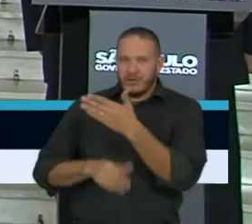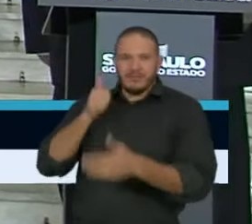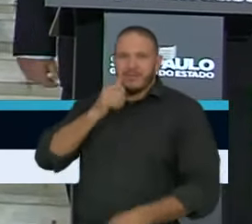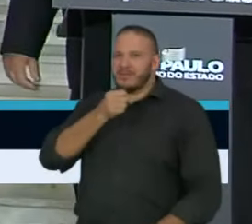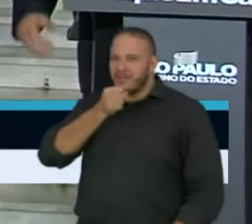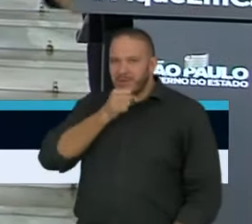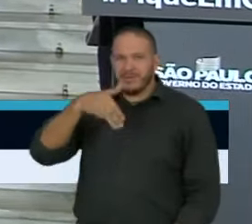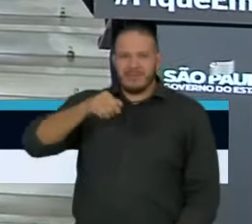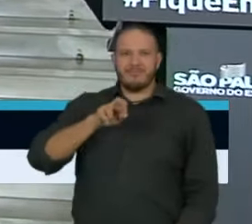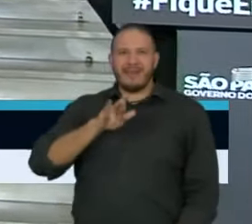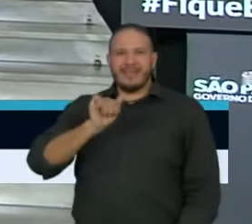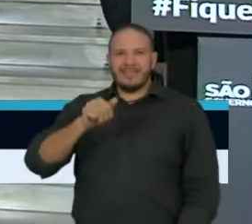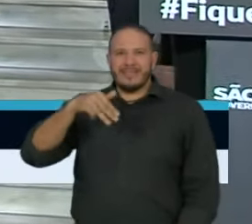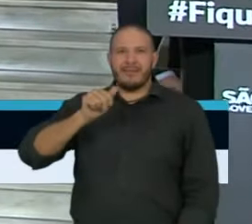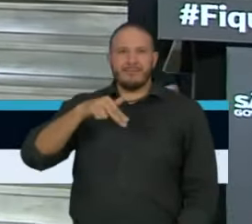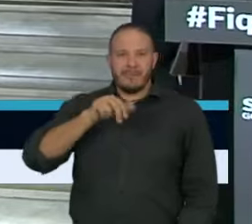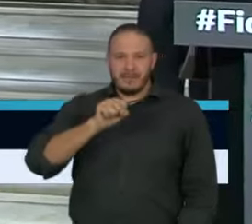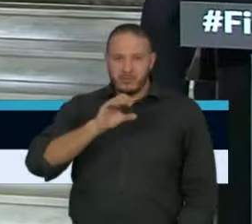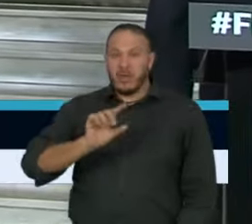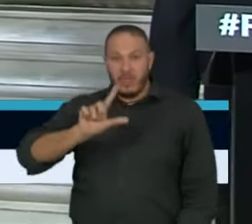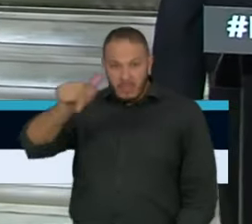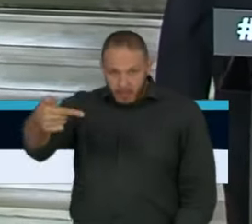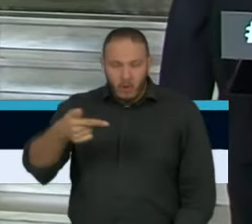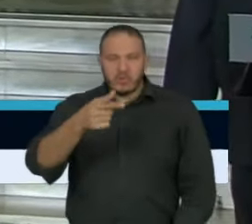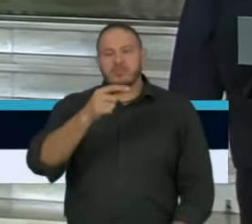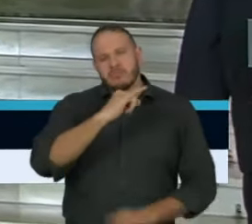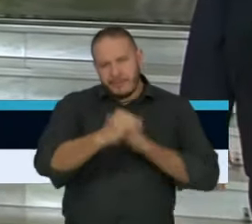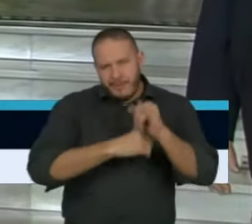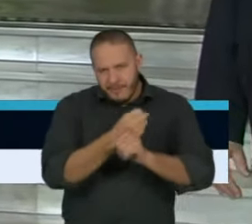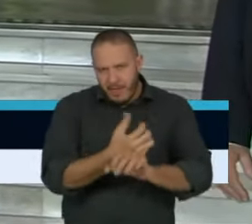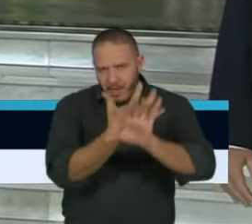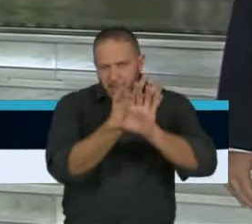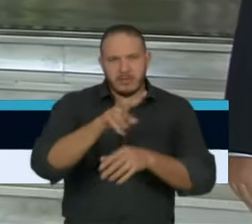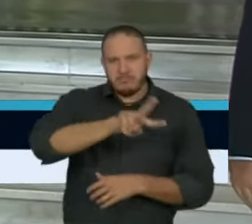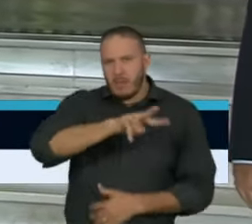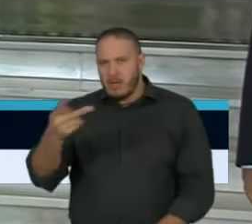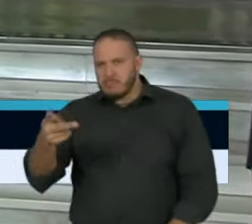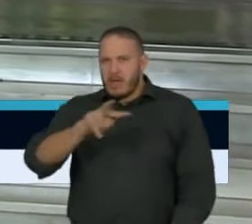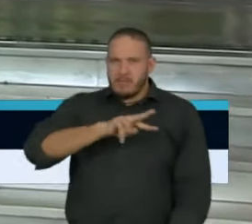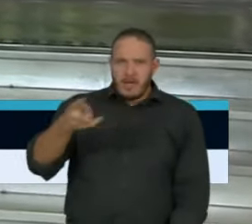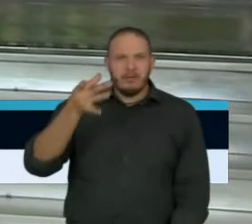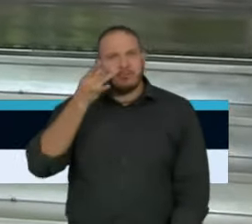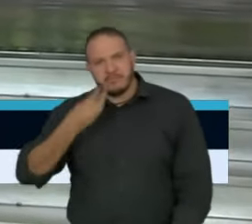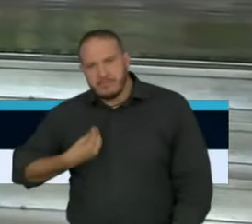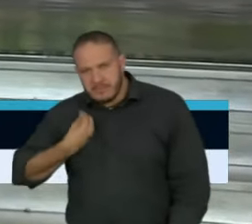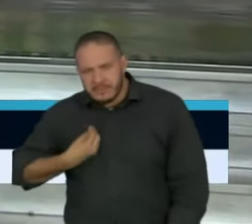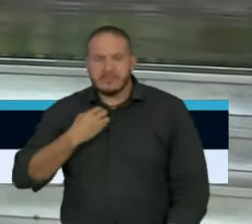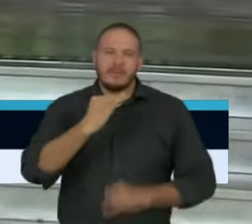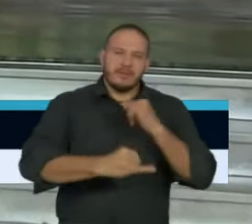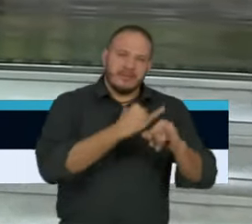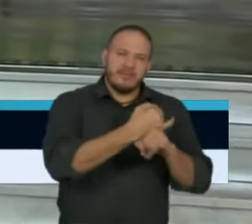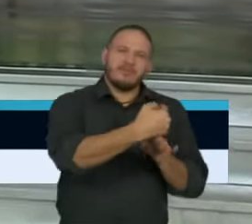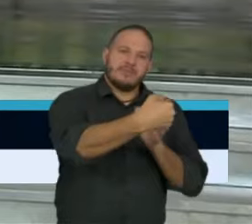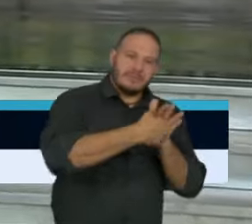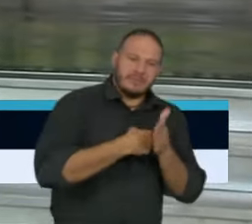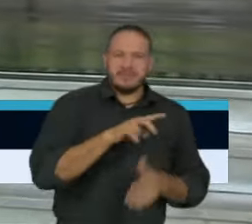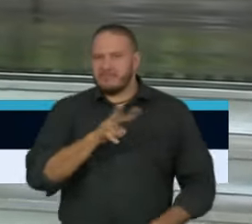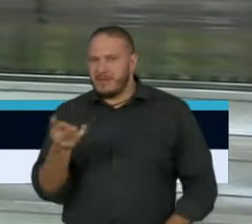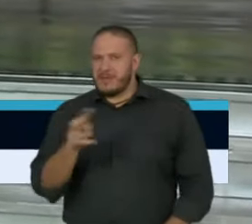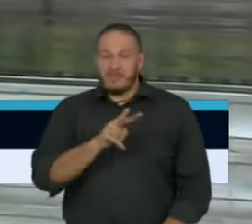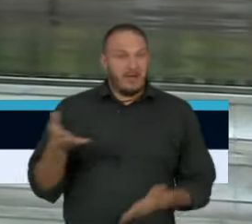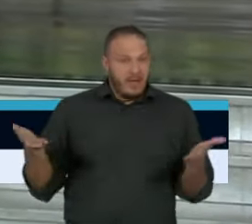Depois vamos online e voltamos intercalando com perguntas presenciais e perguntas online.